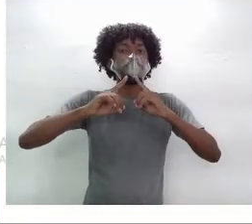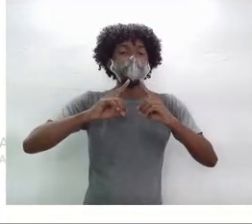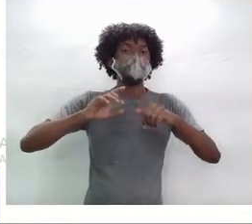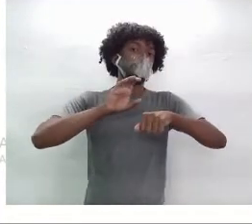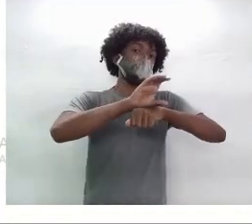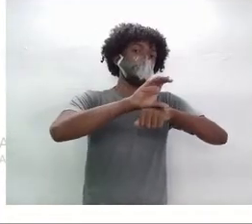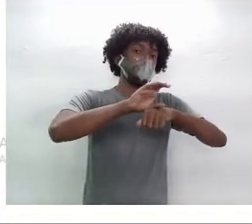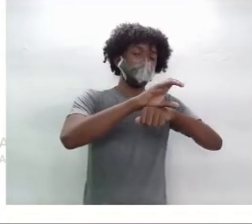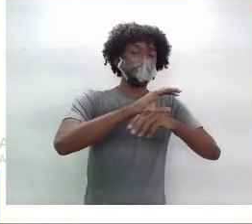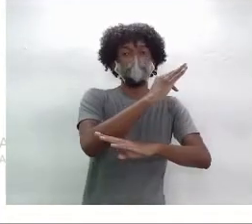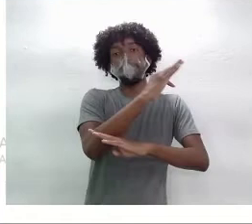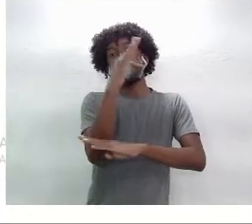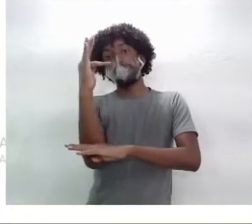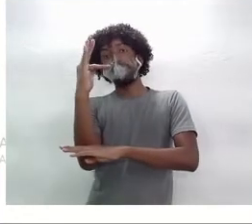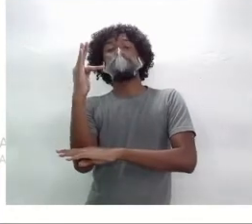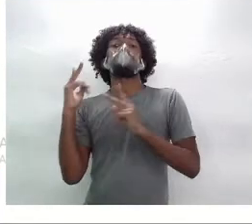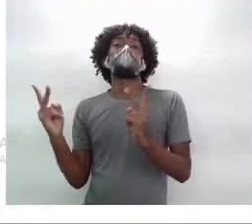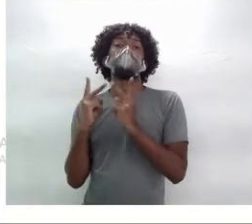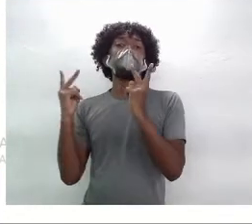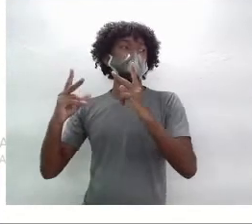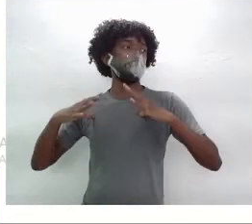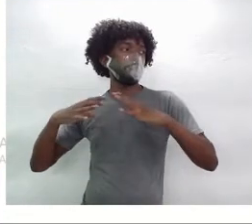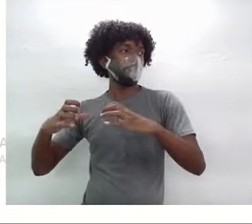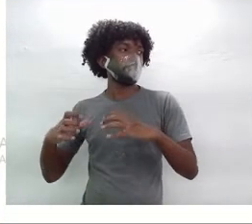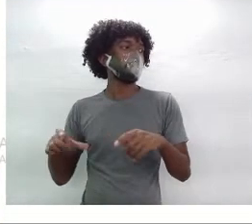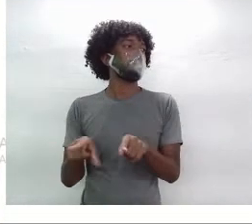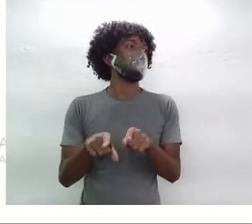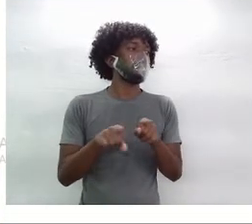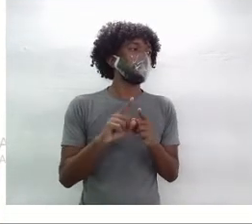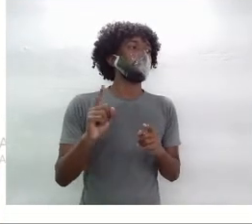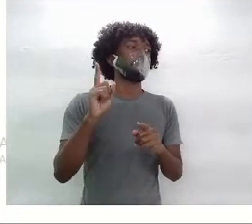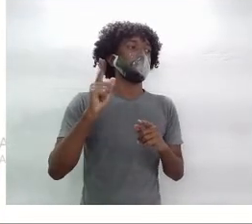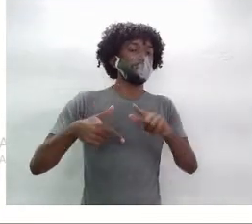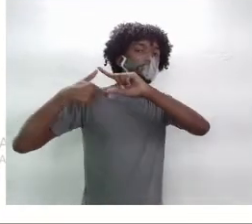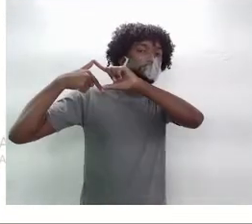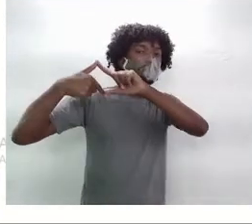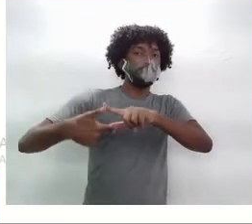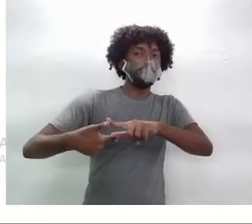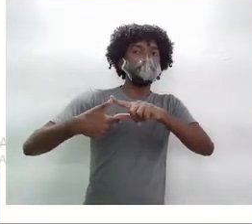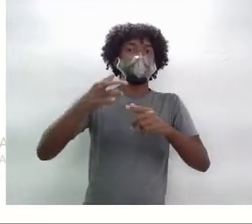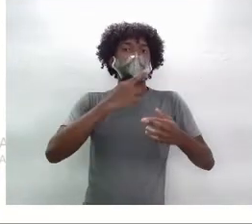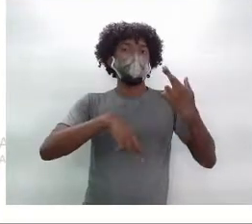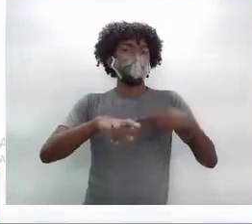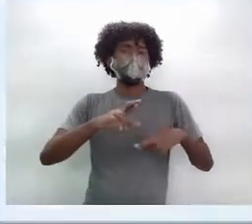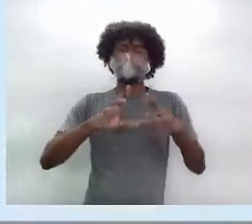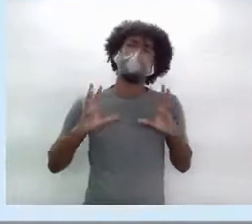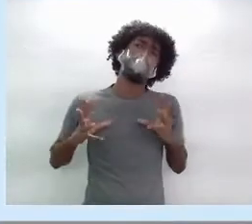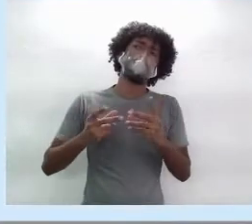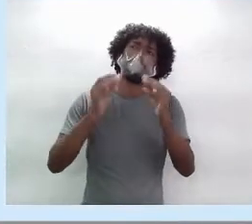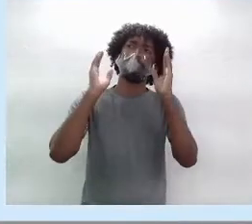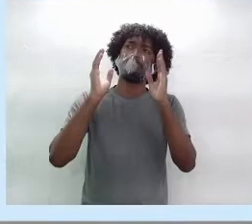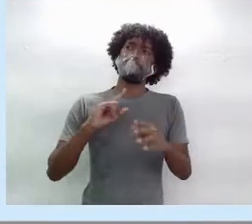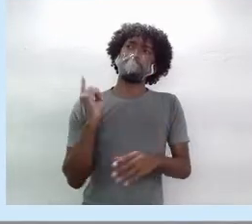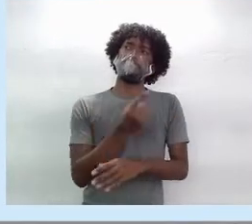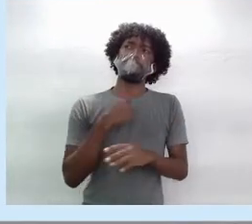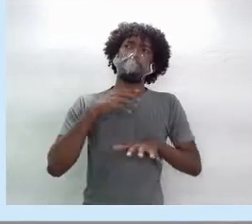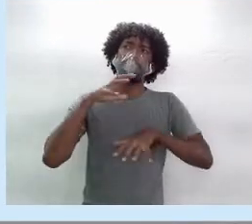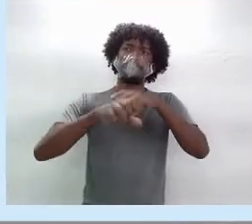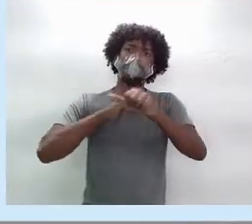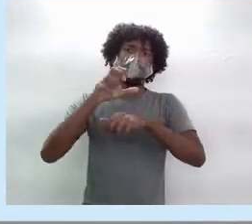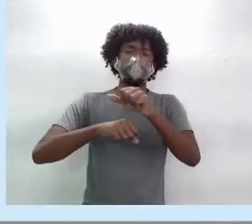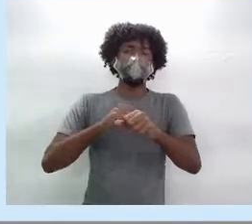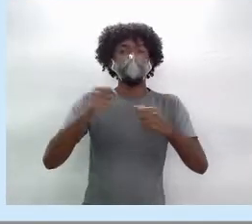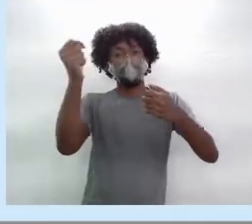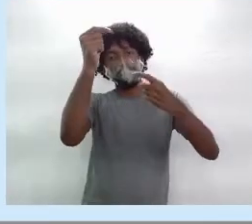Federal e os valores éticos, as tradições religiosas brasileiras. Enfim, nós buscamos, com esses